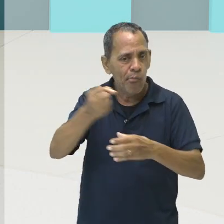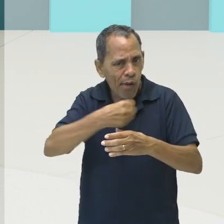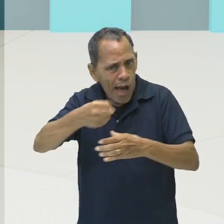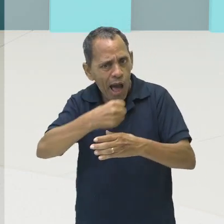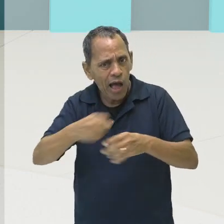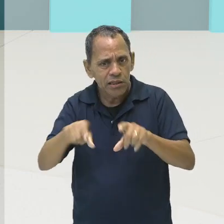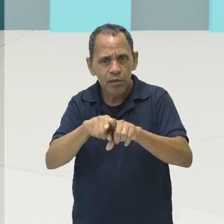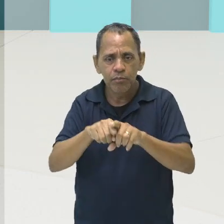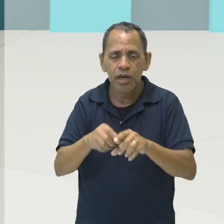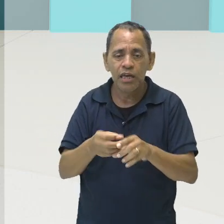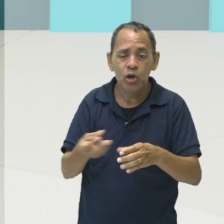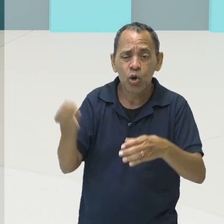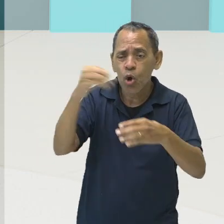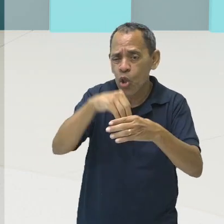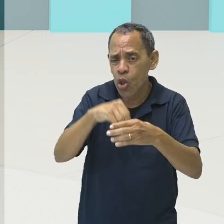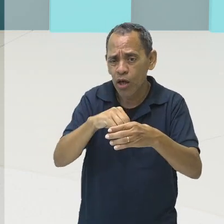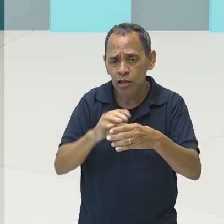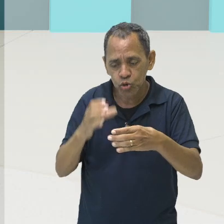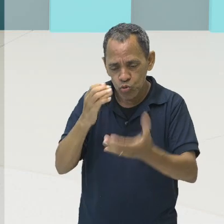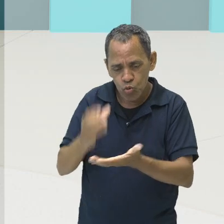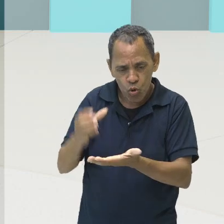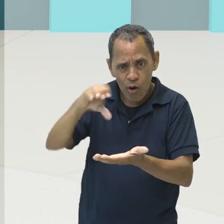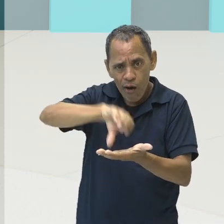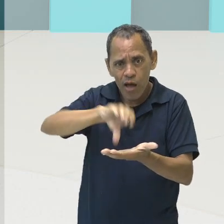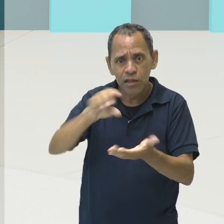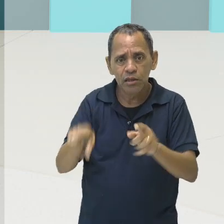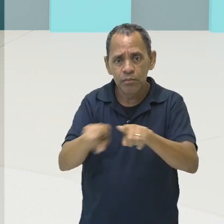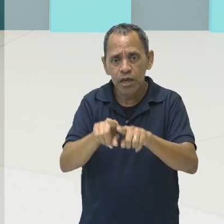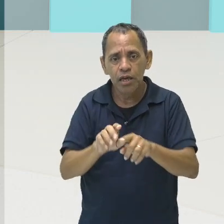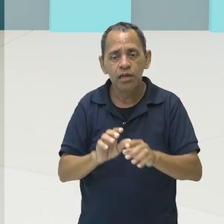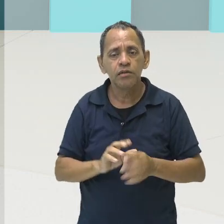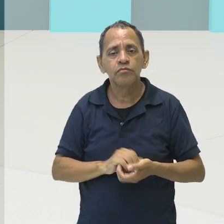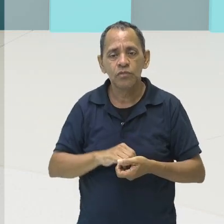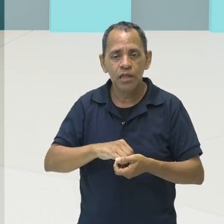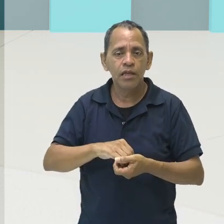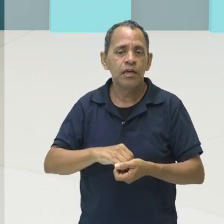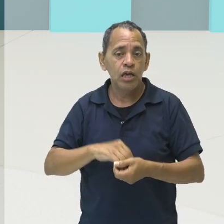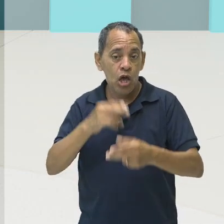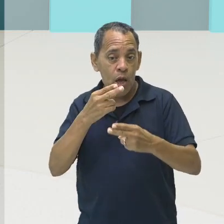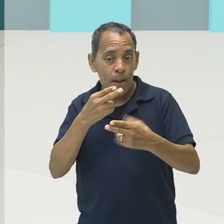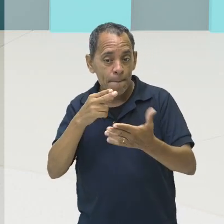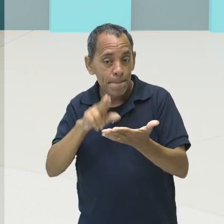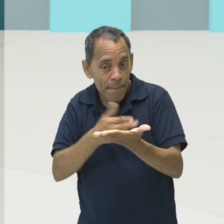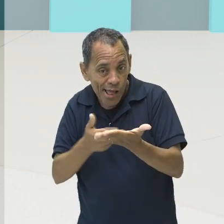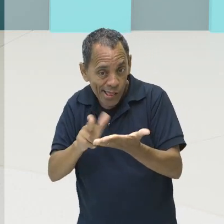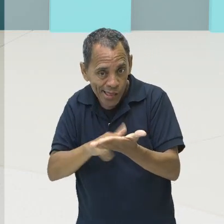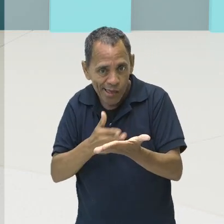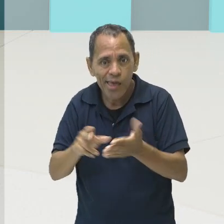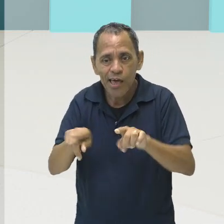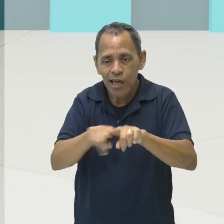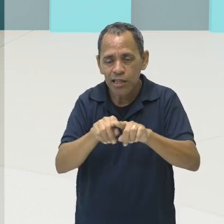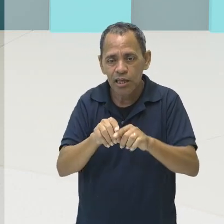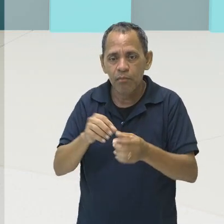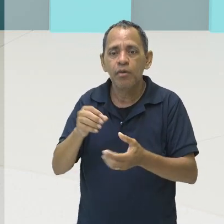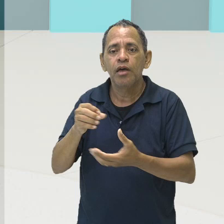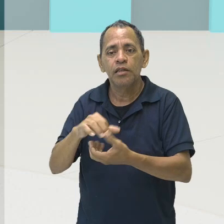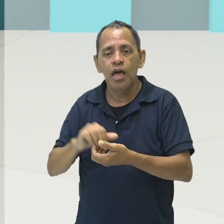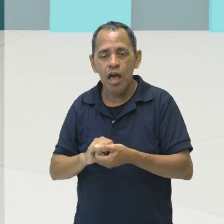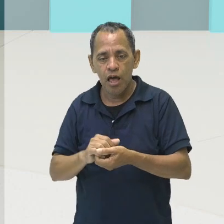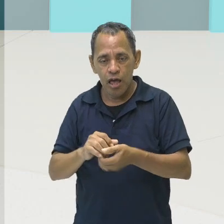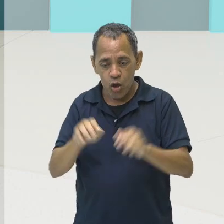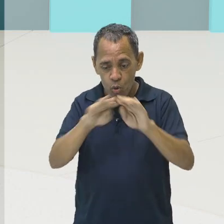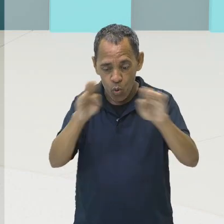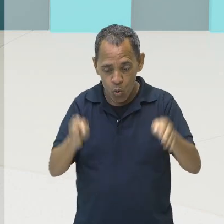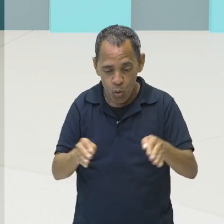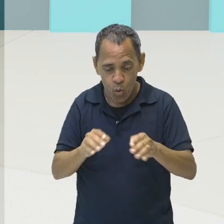pó, fermento, leite e continue a bater. Unte um tabuleiro e coloque para assar por aproximadamente 40 minutos em forno